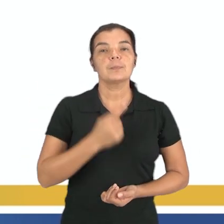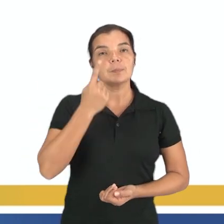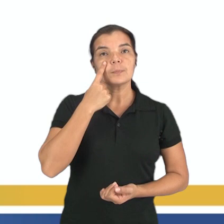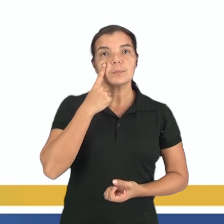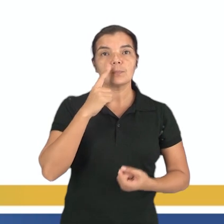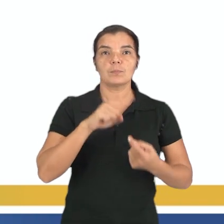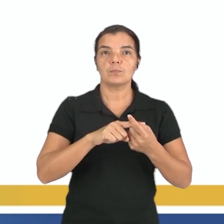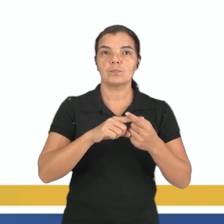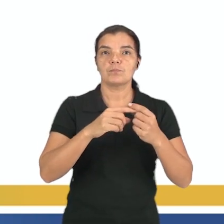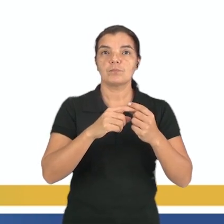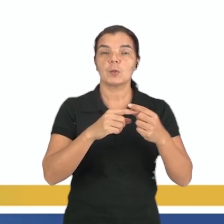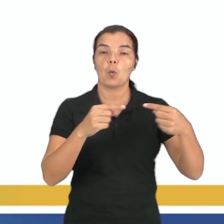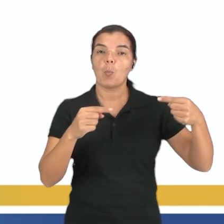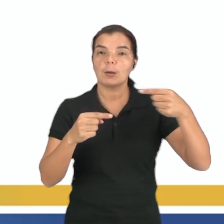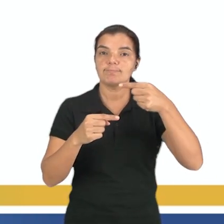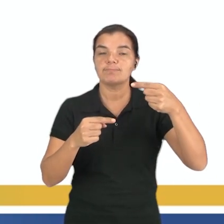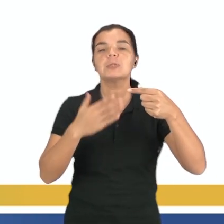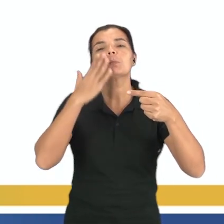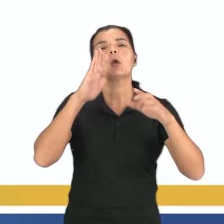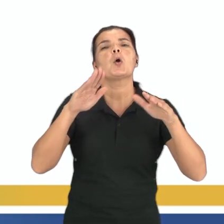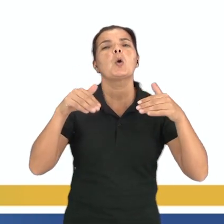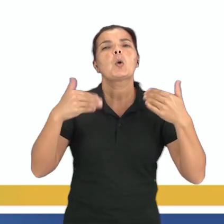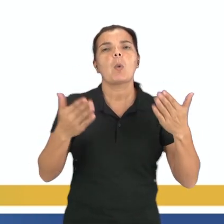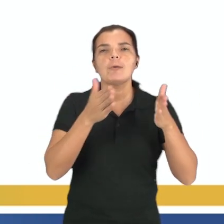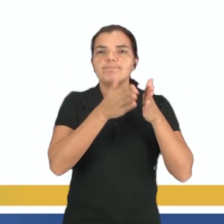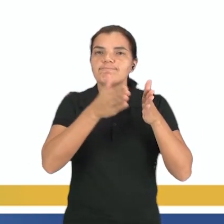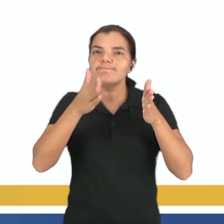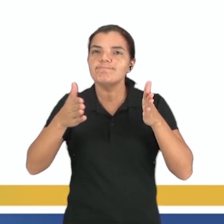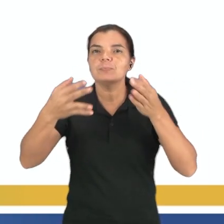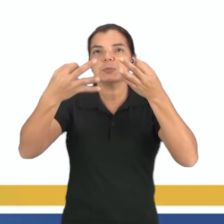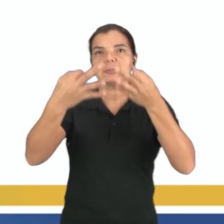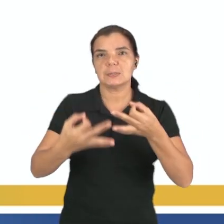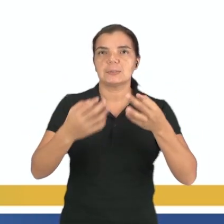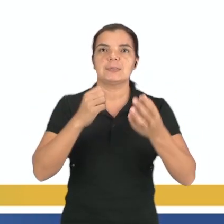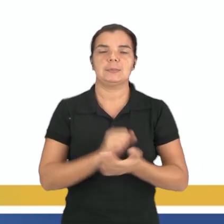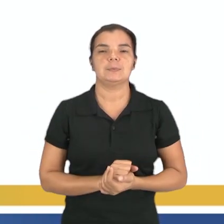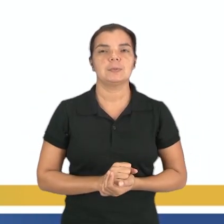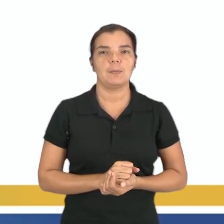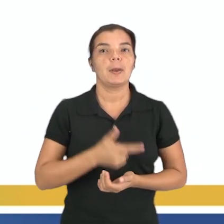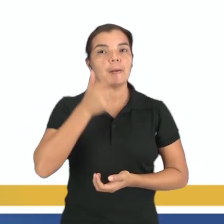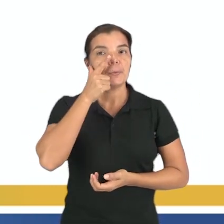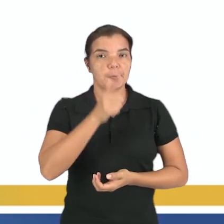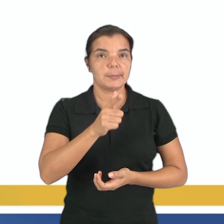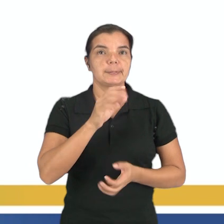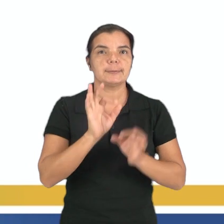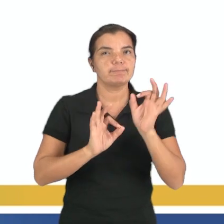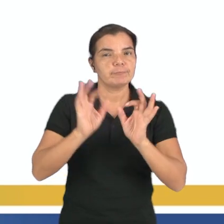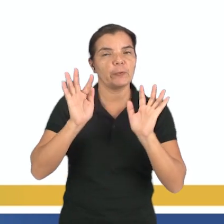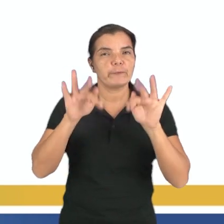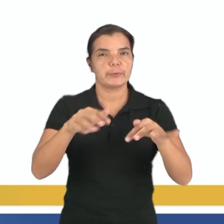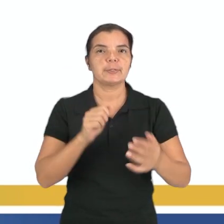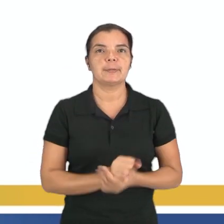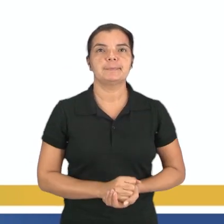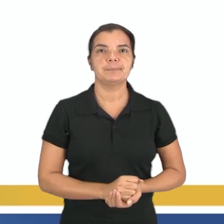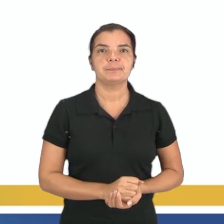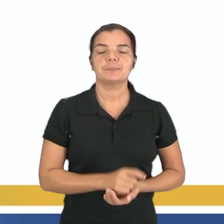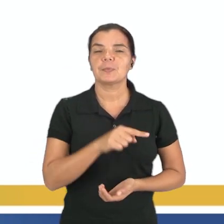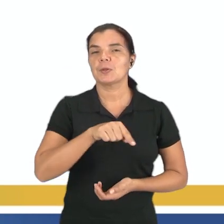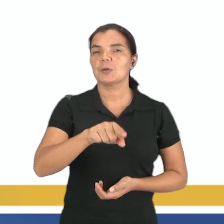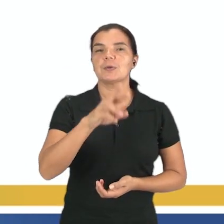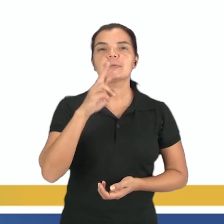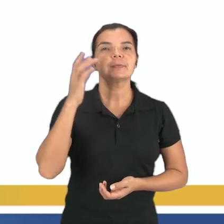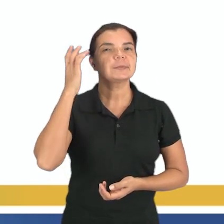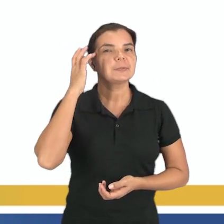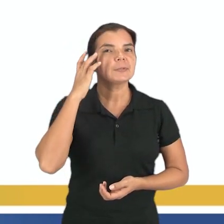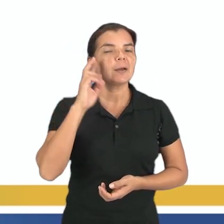gente tem aí uma seta, né, para saber qual que é a sequência ideal para a gente conseguir ter a formação final. E aí, o que